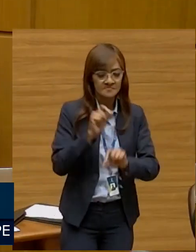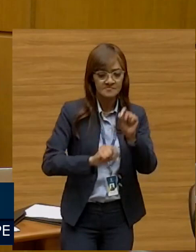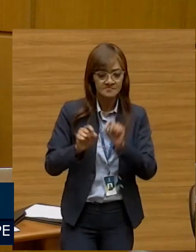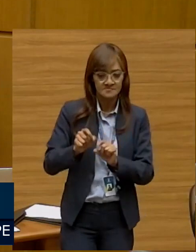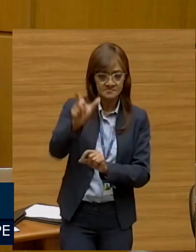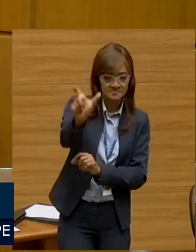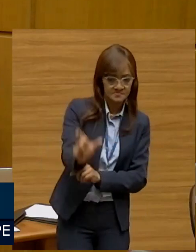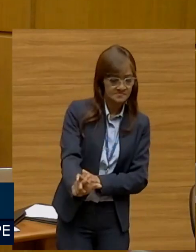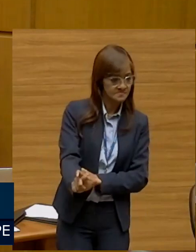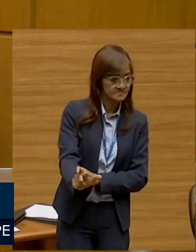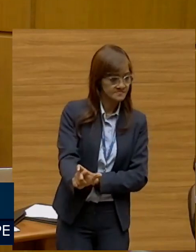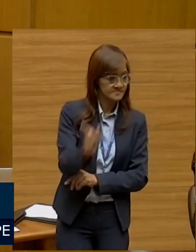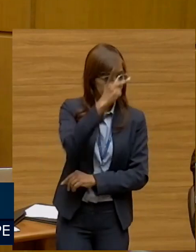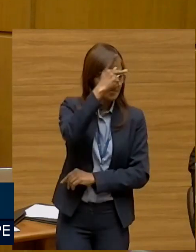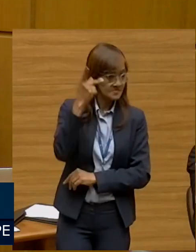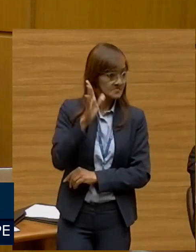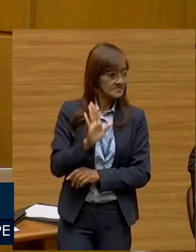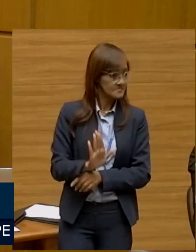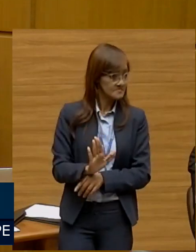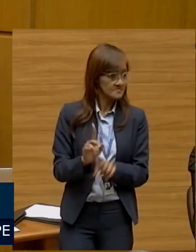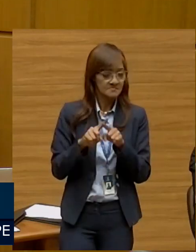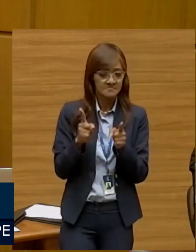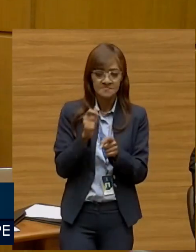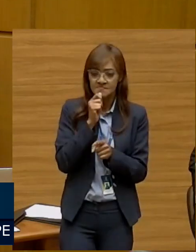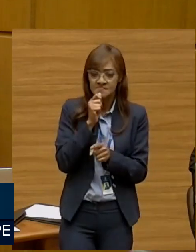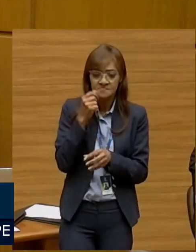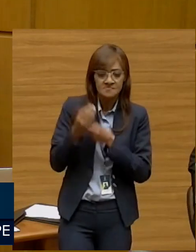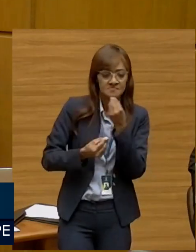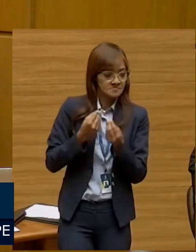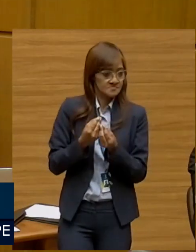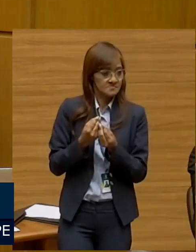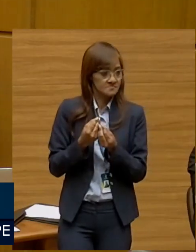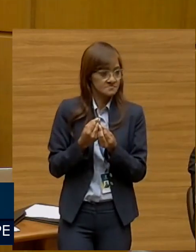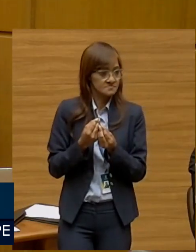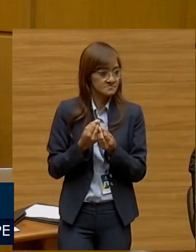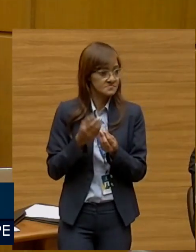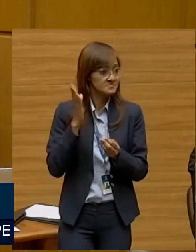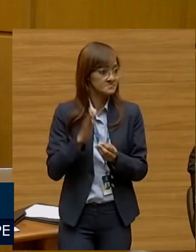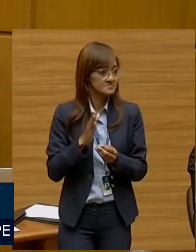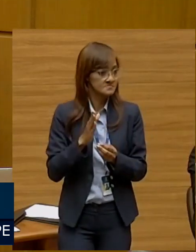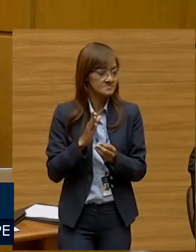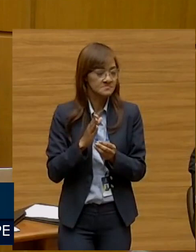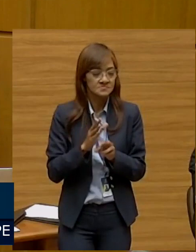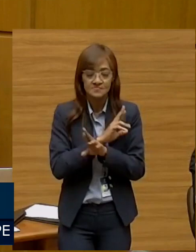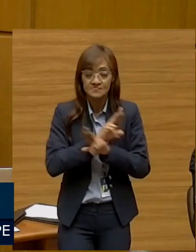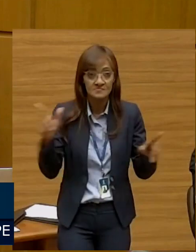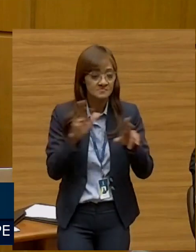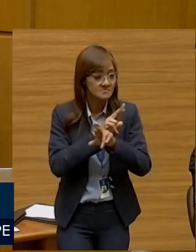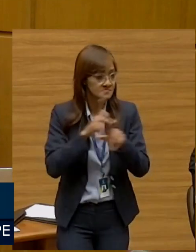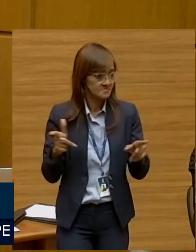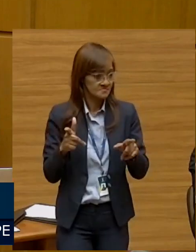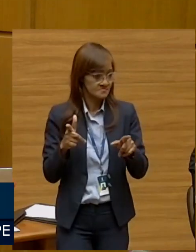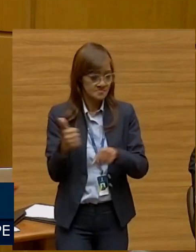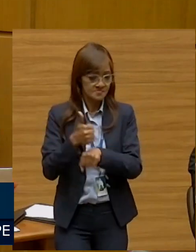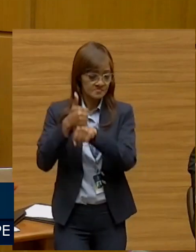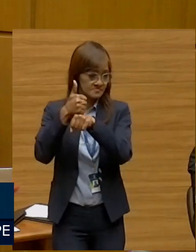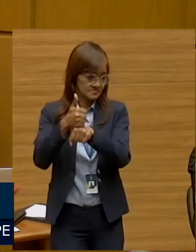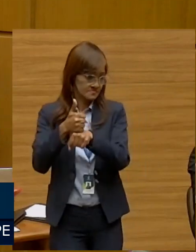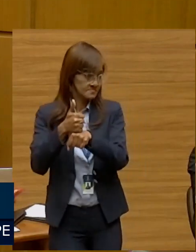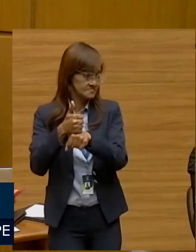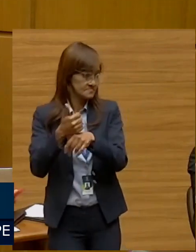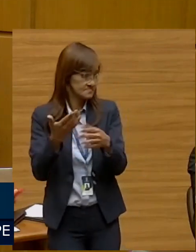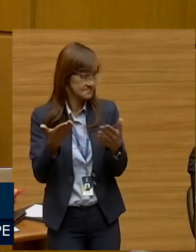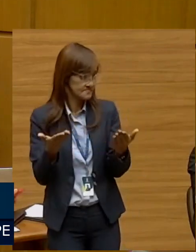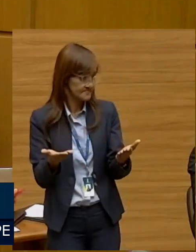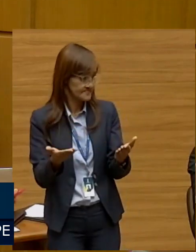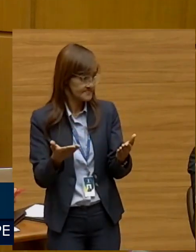enquanto sujeito, pois ainda há manutenção de relações de poder, de distanciamento entre profissional de saúde e usuário. Então,